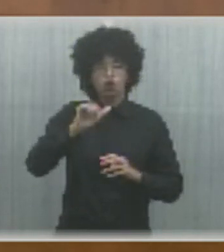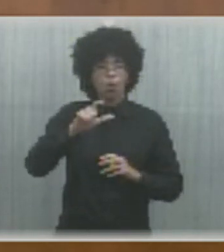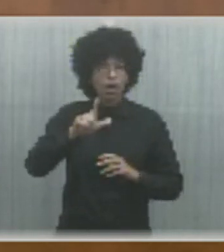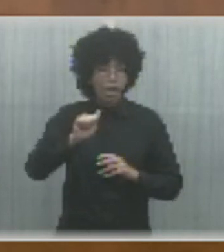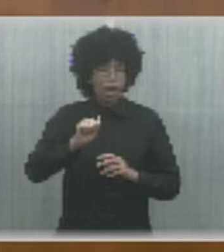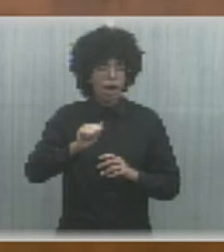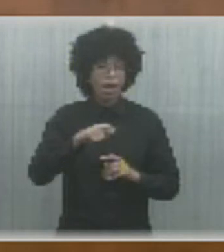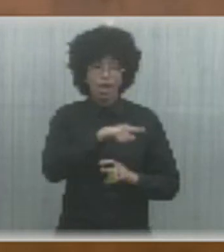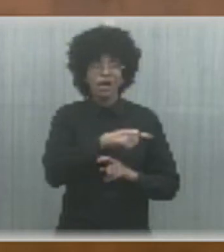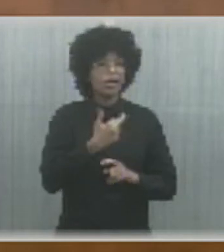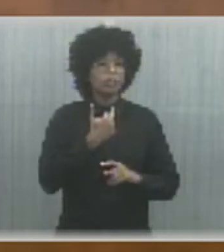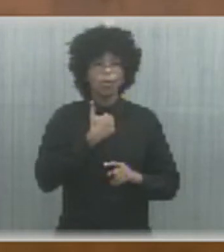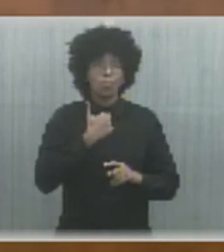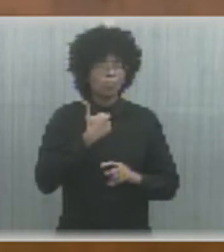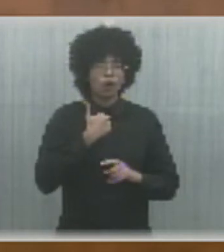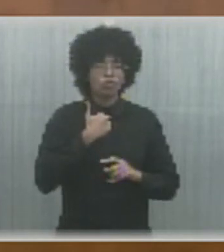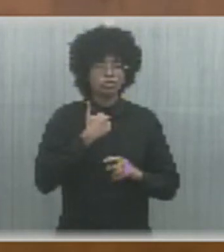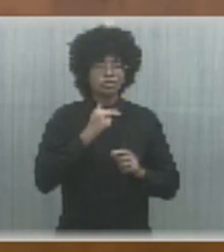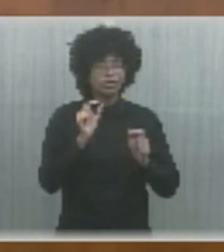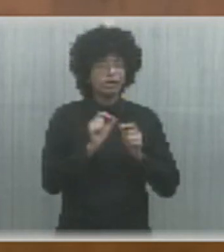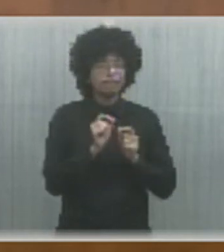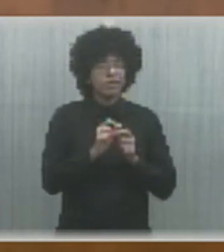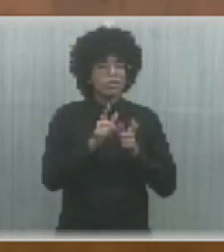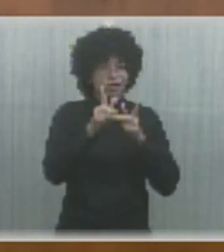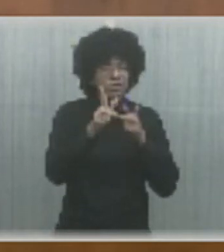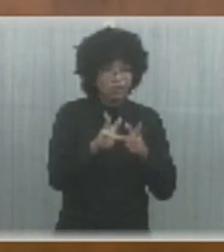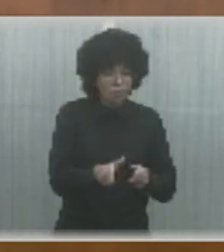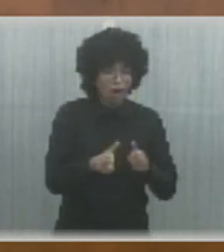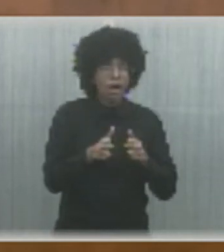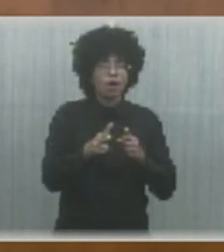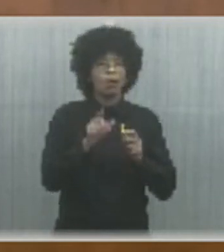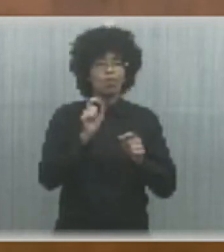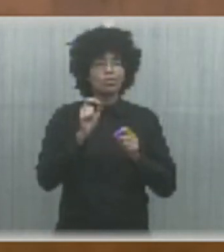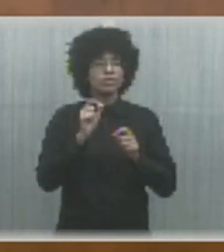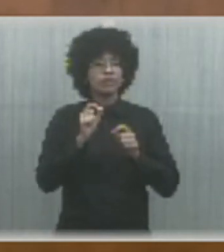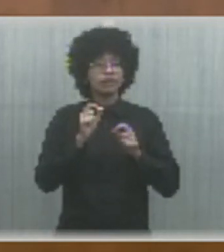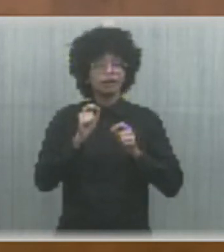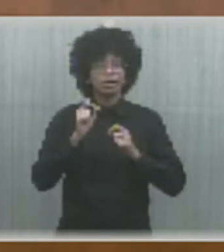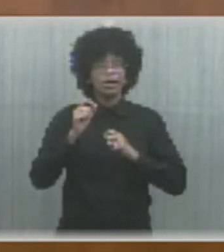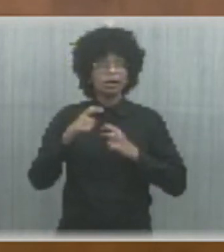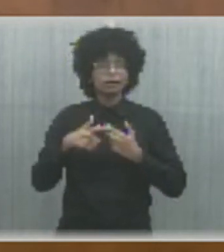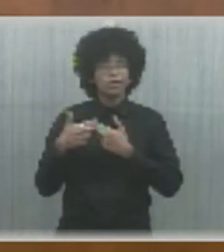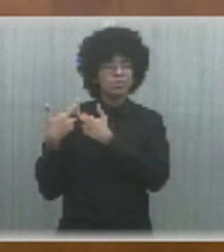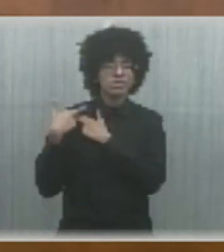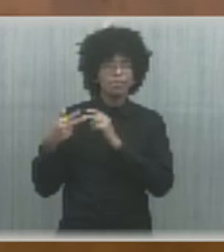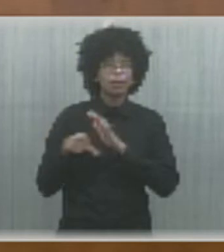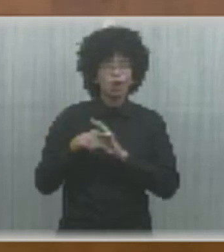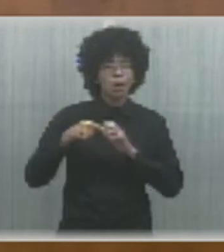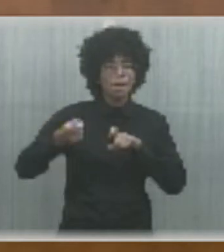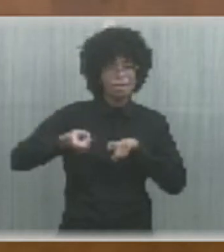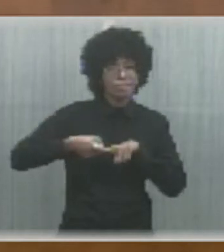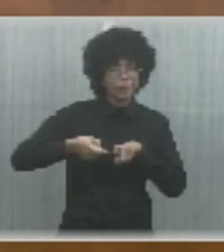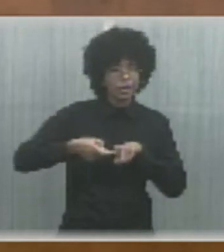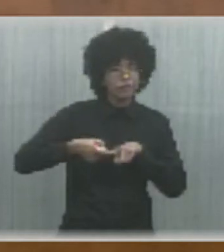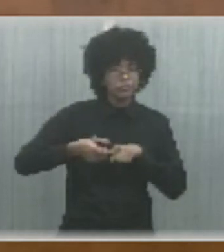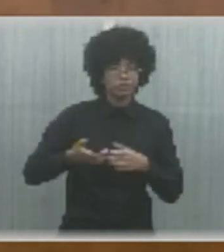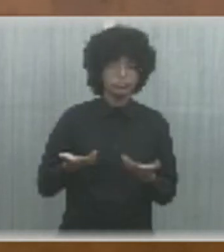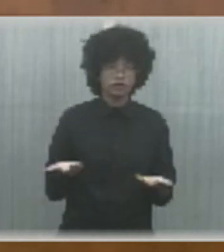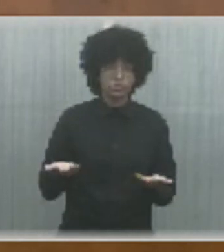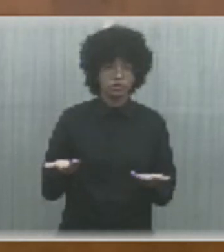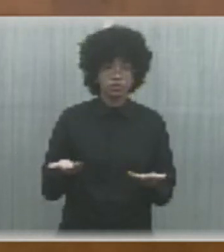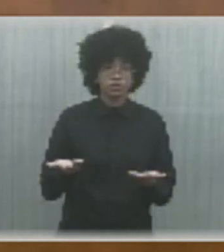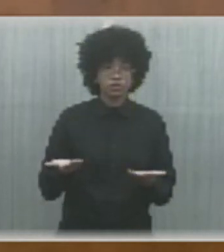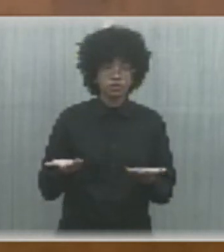de profissional de saúde e de cuidado recém-nascido. Então, é